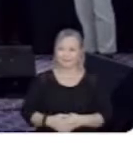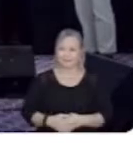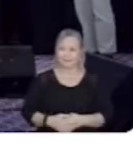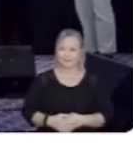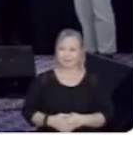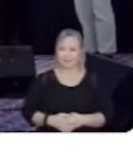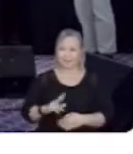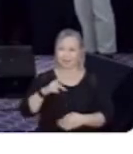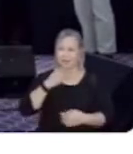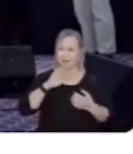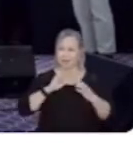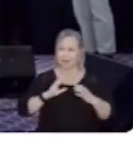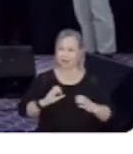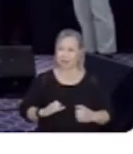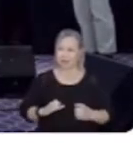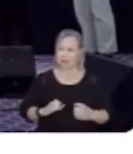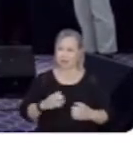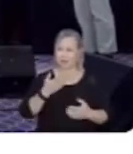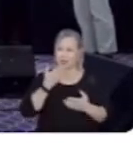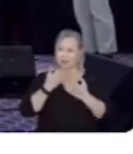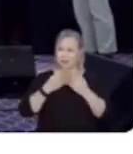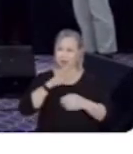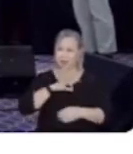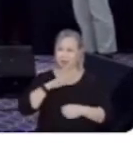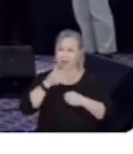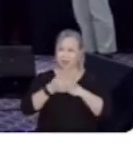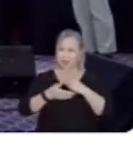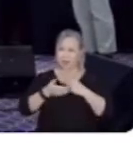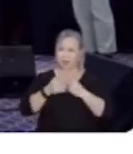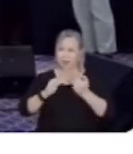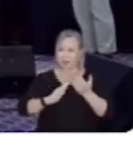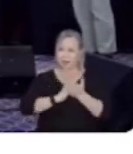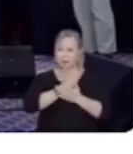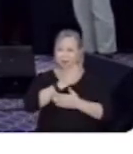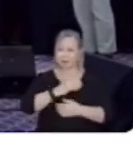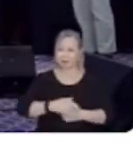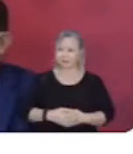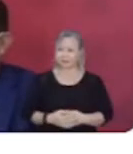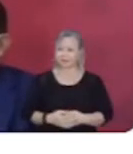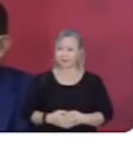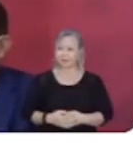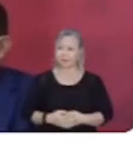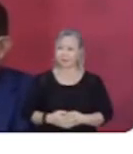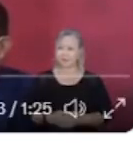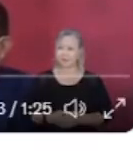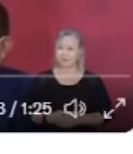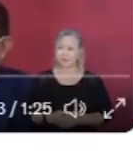Considerada ainda, entre os principais, a instituição da renda básica de cidadania, aprovada por todos os partidos, sancionada pelo presidente Lula